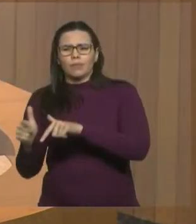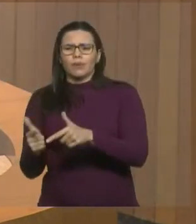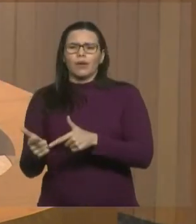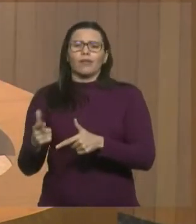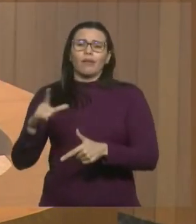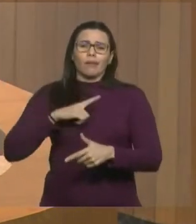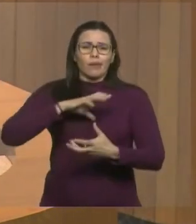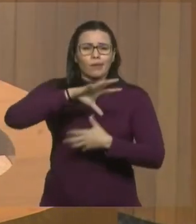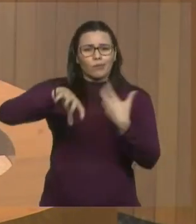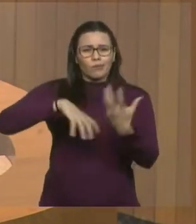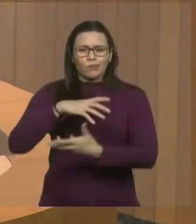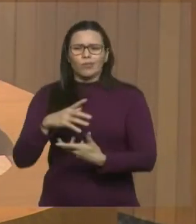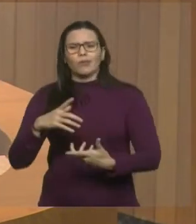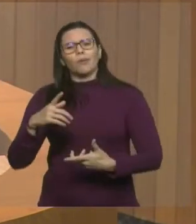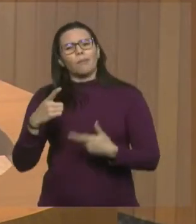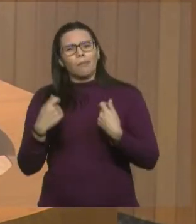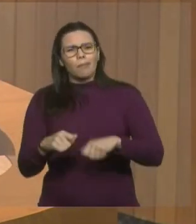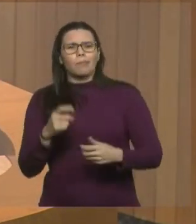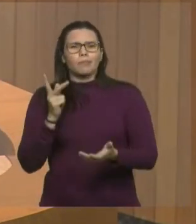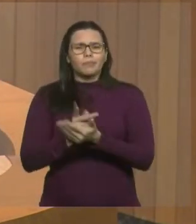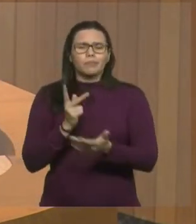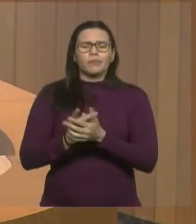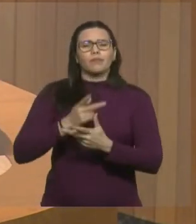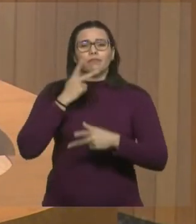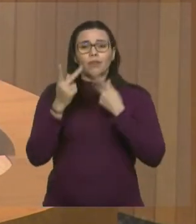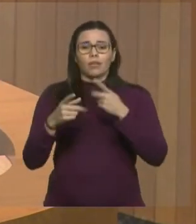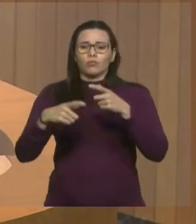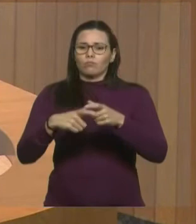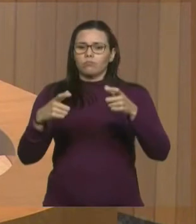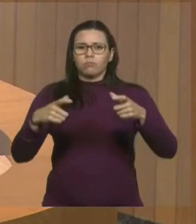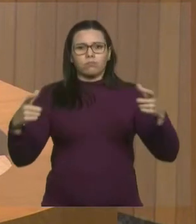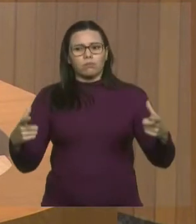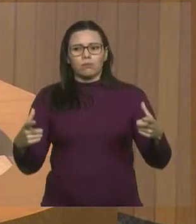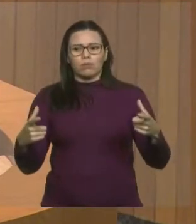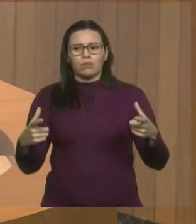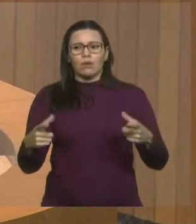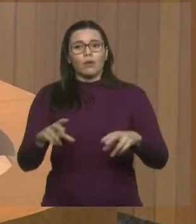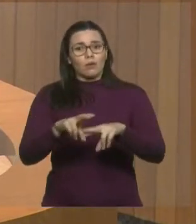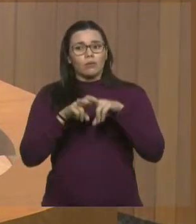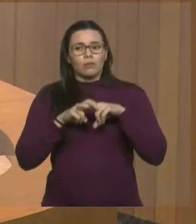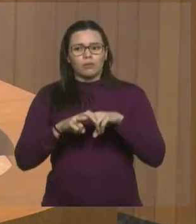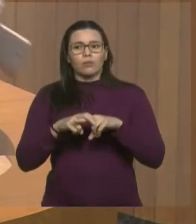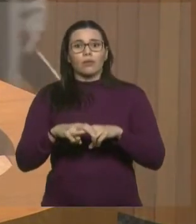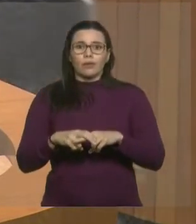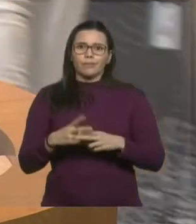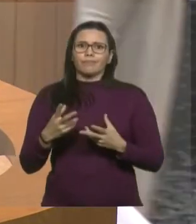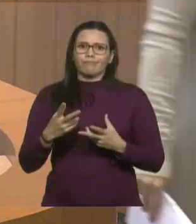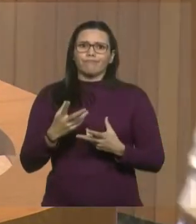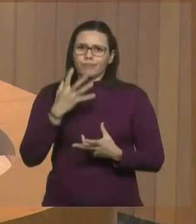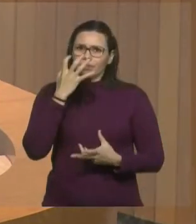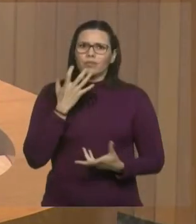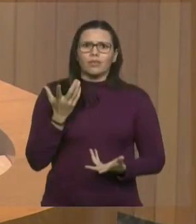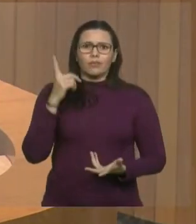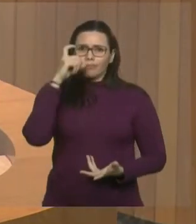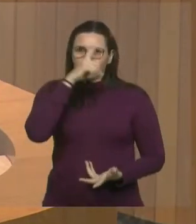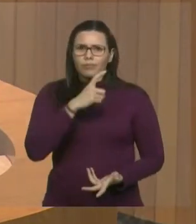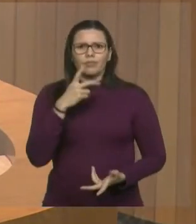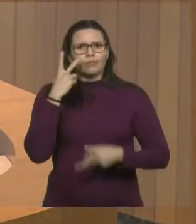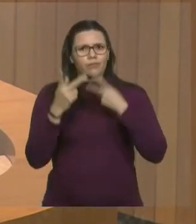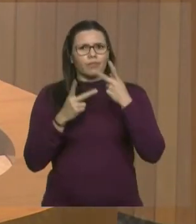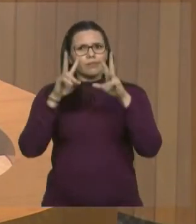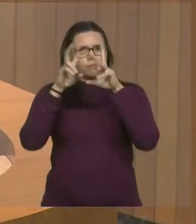aqui em ampliação de serviço em todo o estado. Portanto, é um pouco complicado nesse sentido, mas eu acho que se